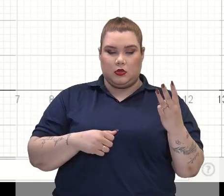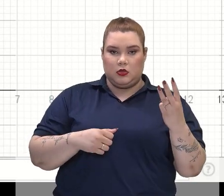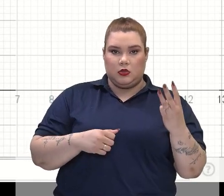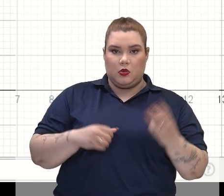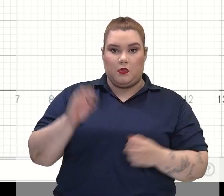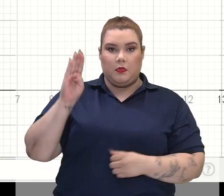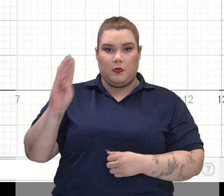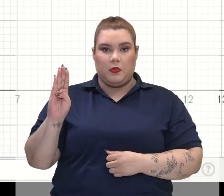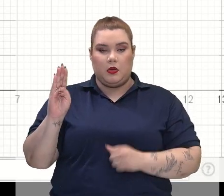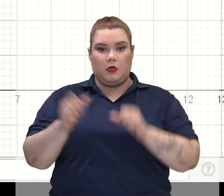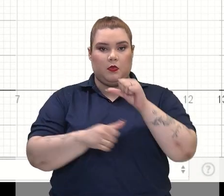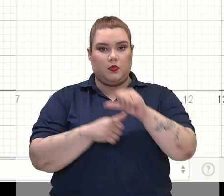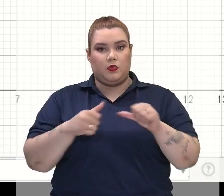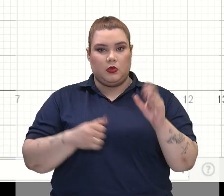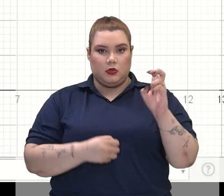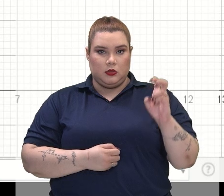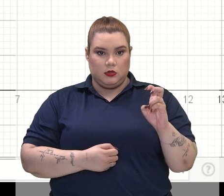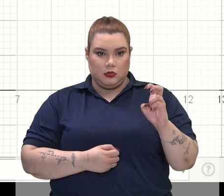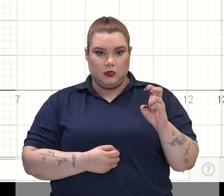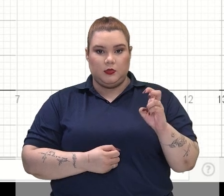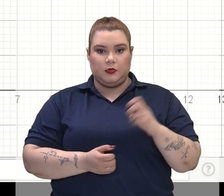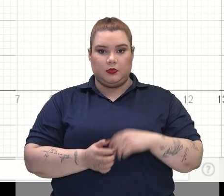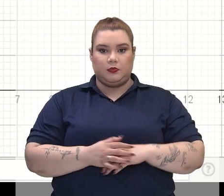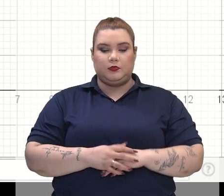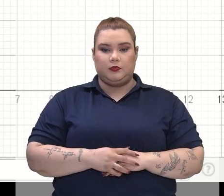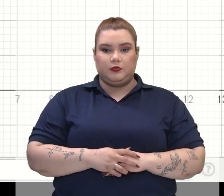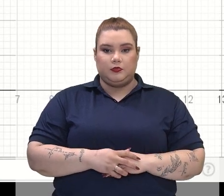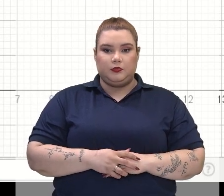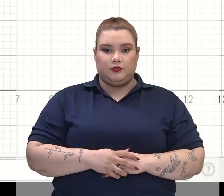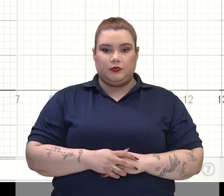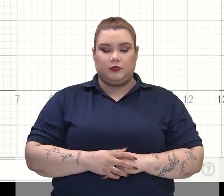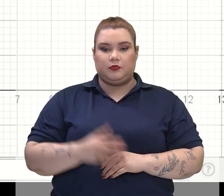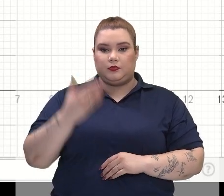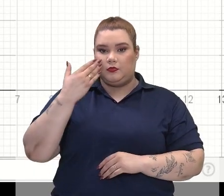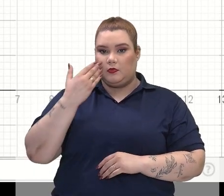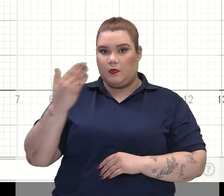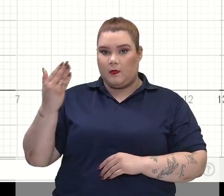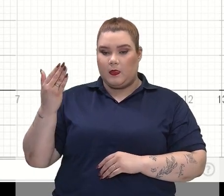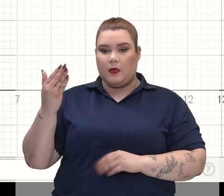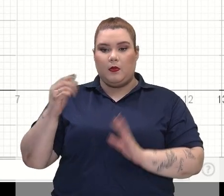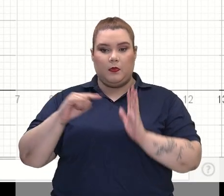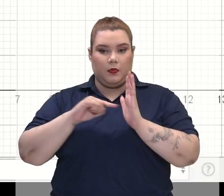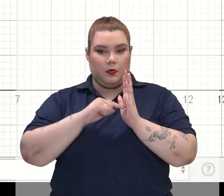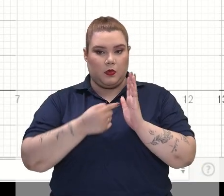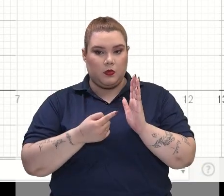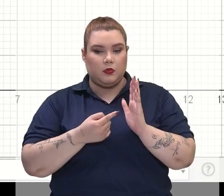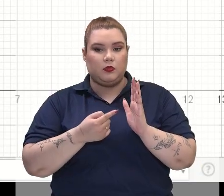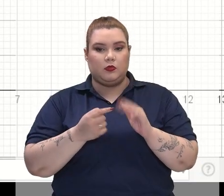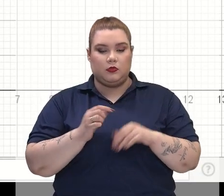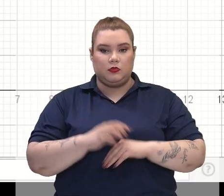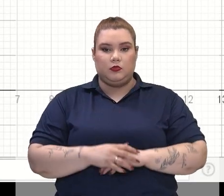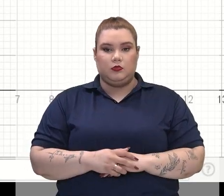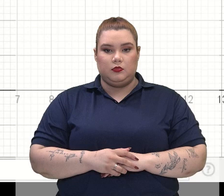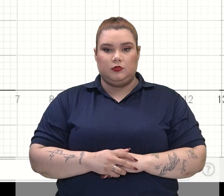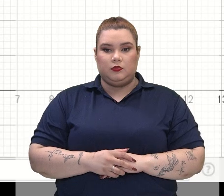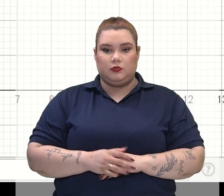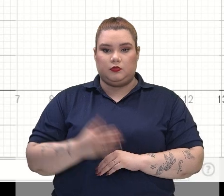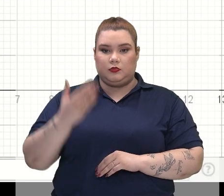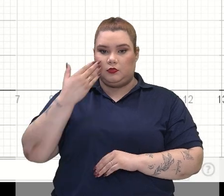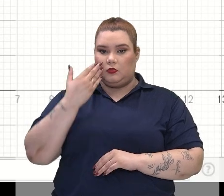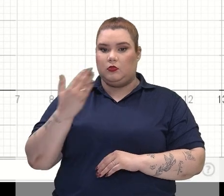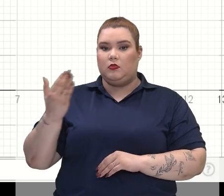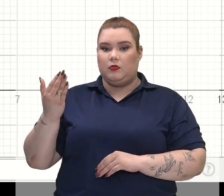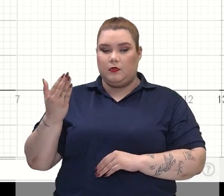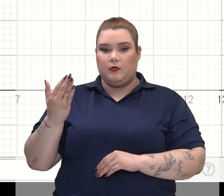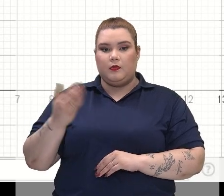tá? Então, olha só. Tá aqui o nosso ponto, certo? Tá aqui, esse ponto aqui que vai ser o nosso